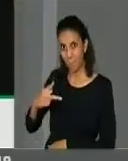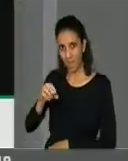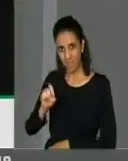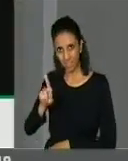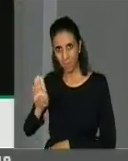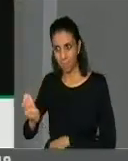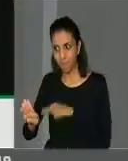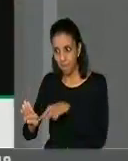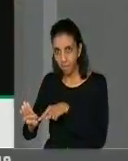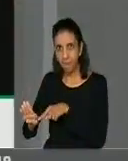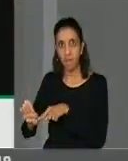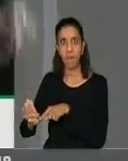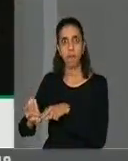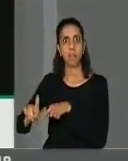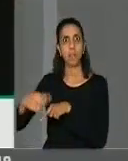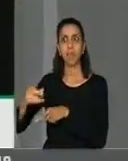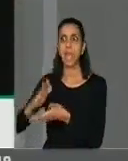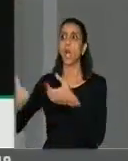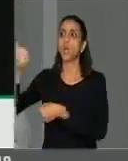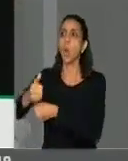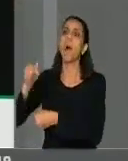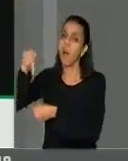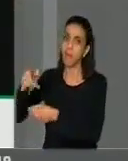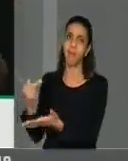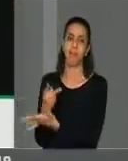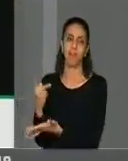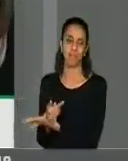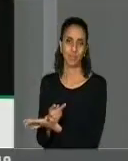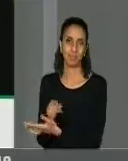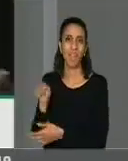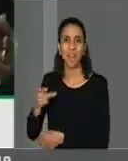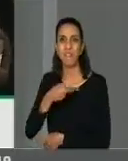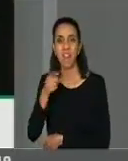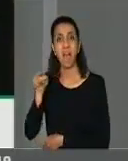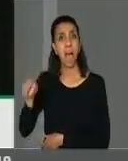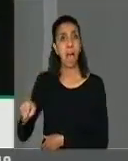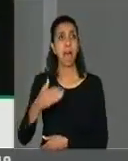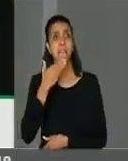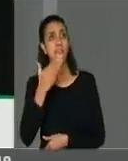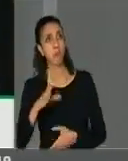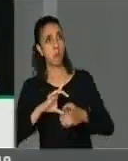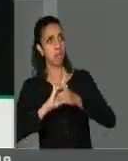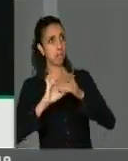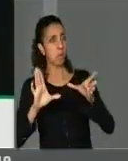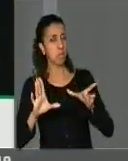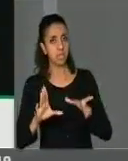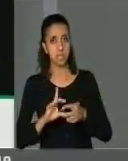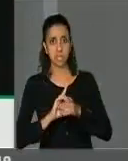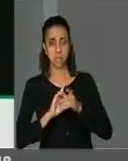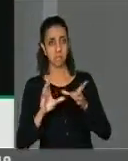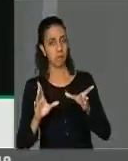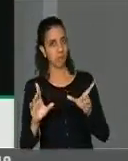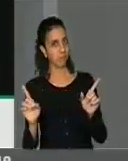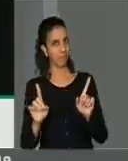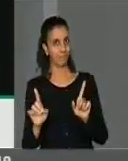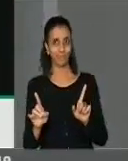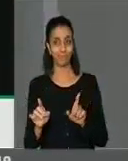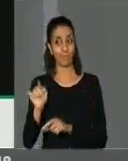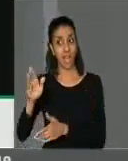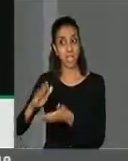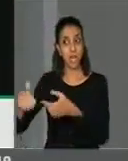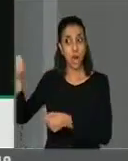partidos darem o golpe, se tornando, dizendo que são democráticos, e neste